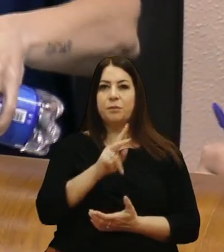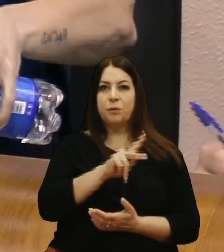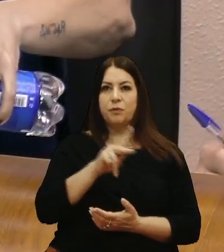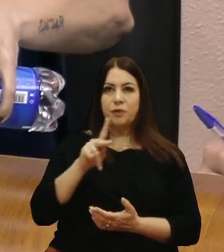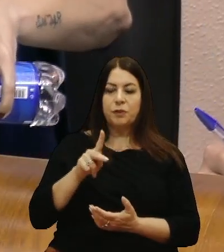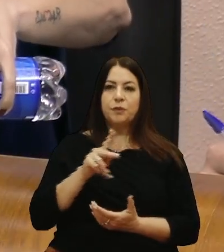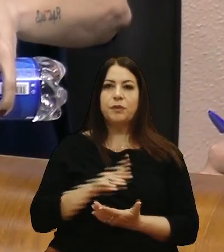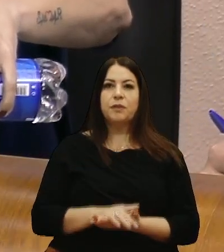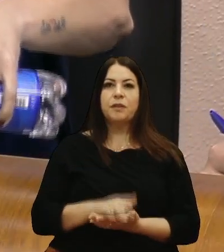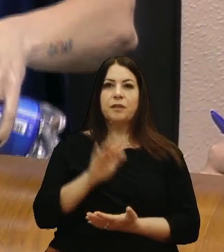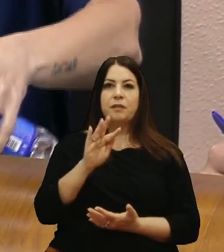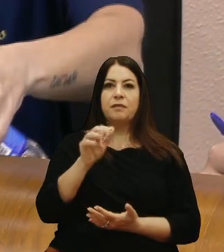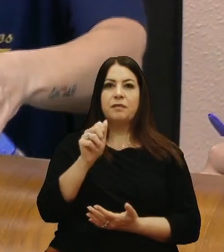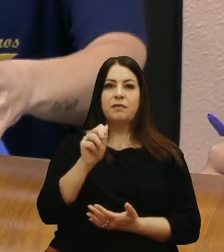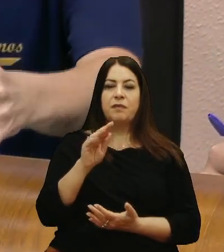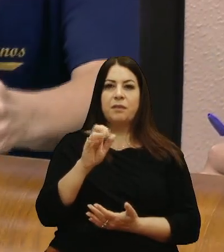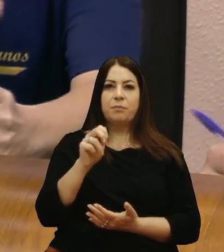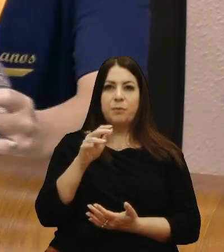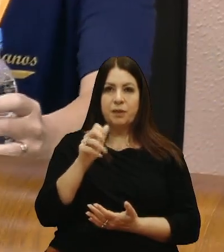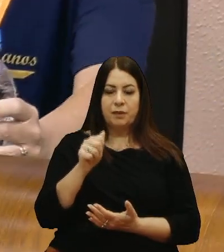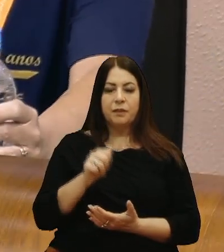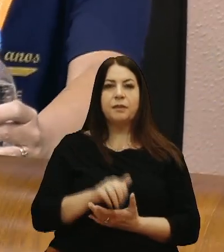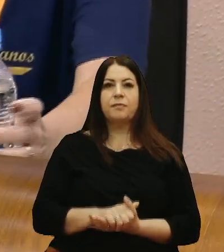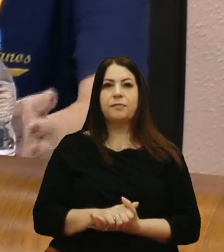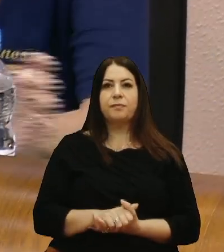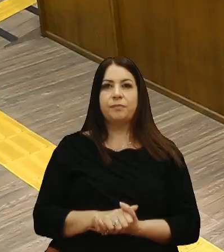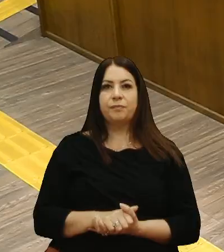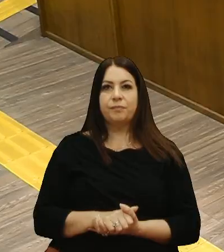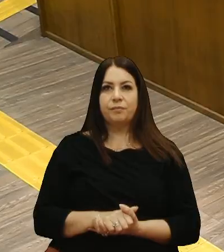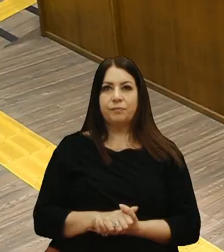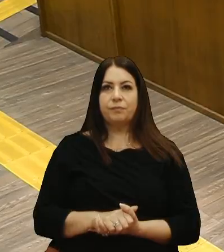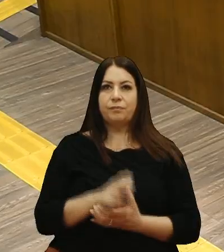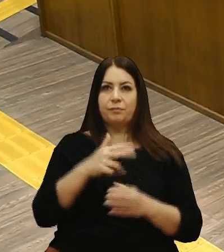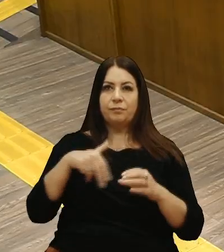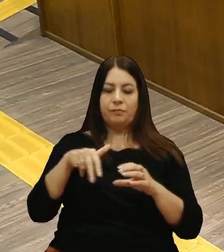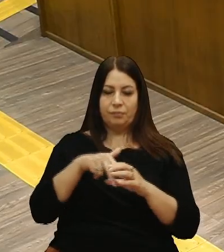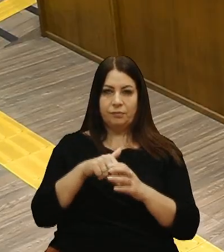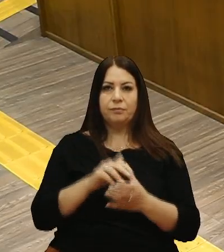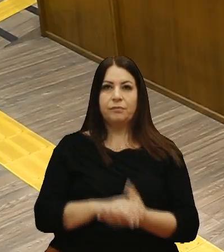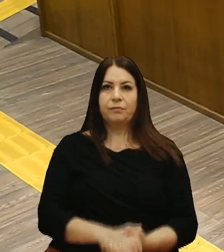professora Fabiana Duarte Melo Schosler, da tribuna.